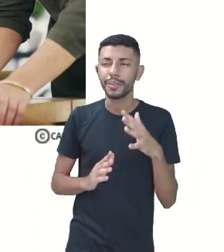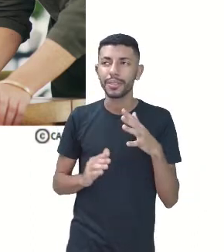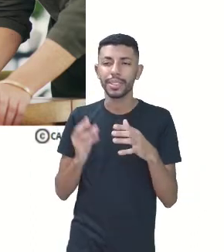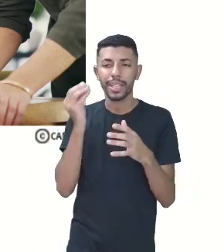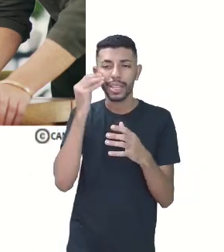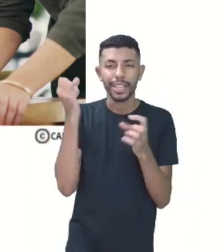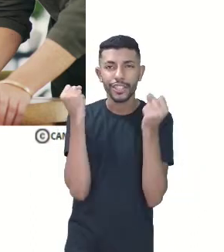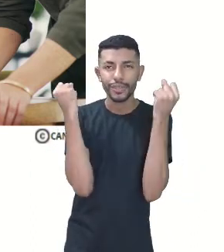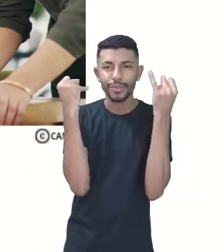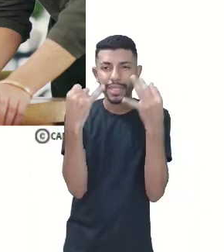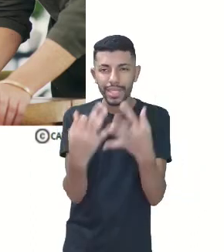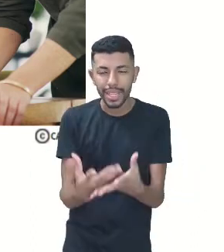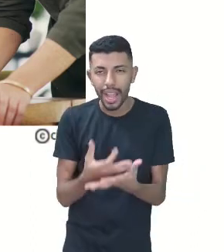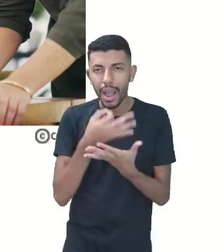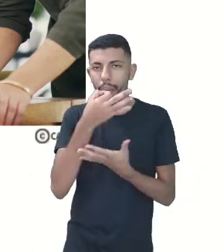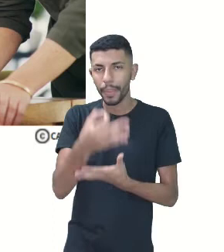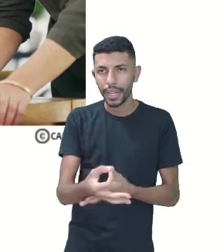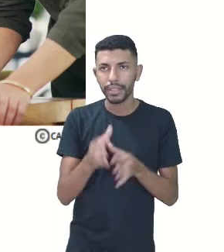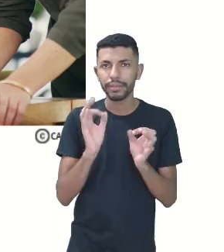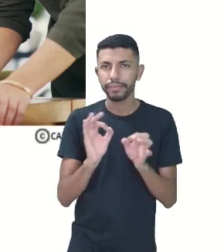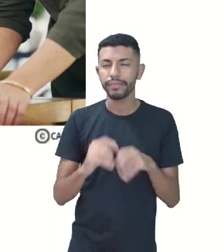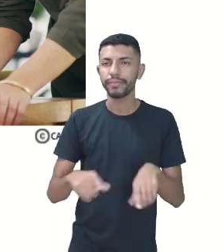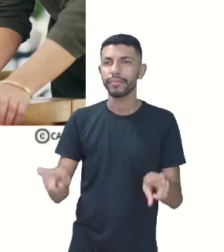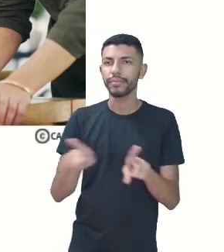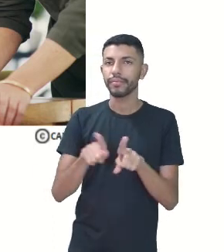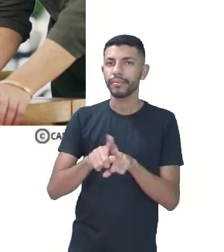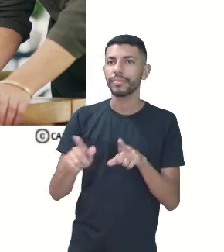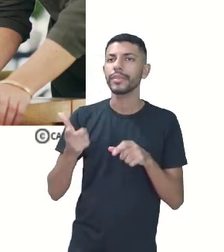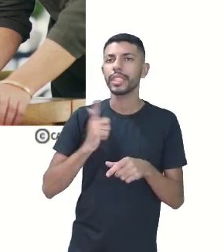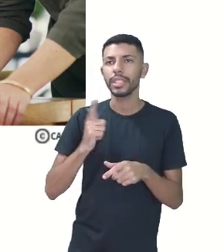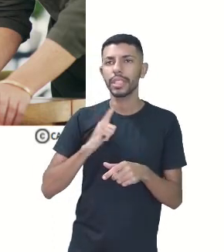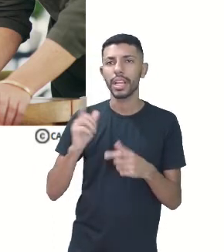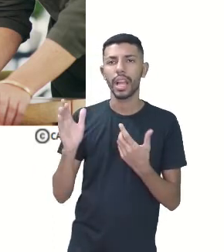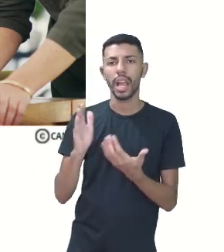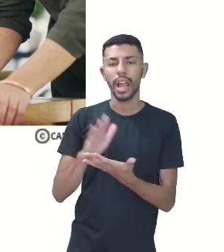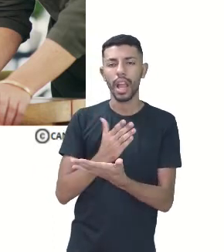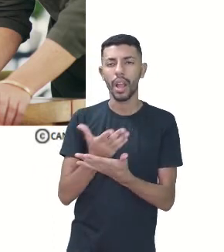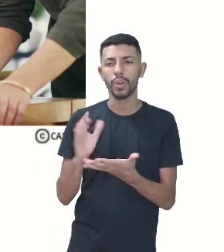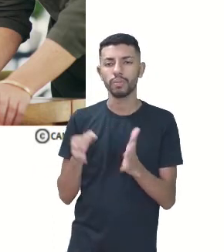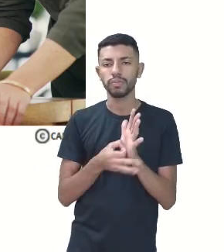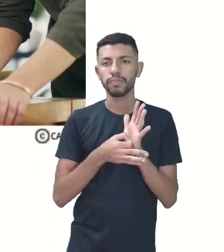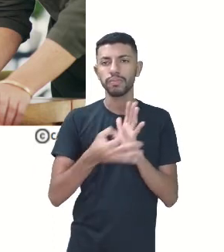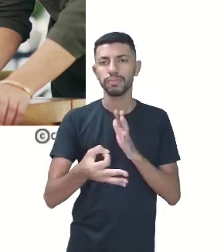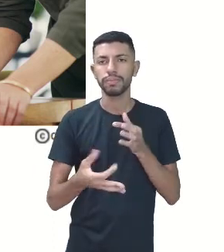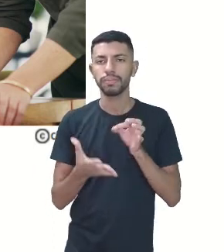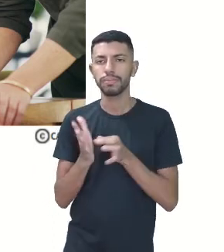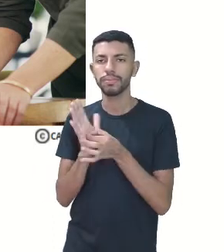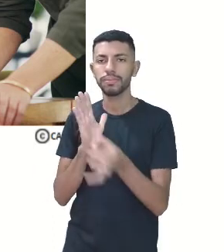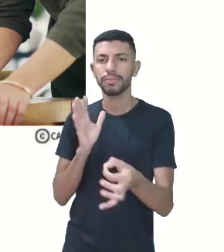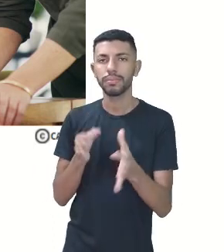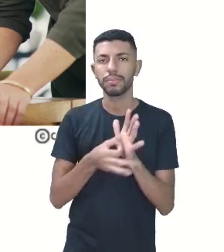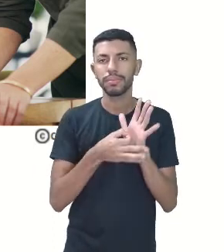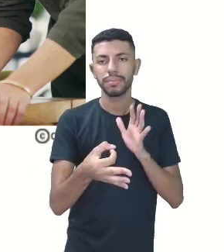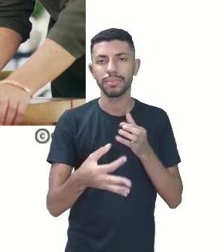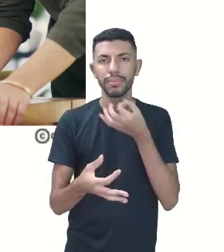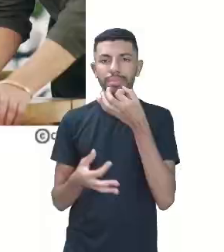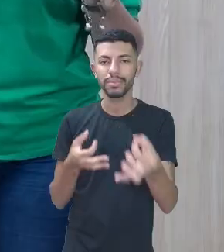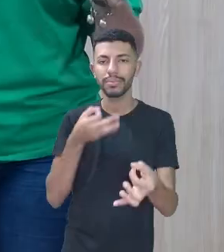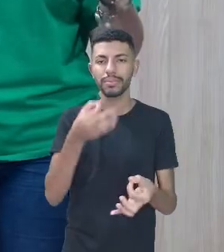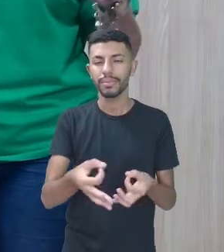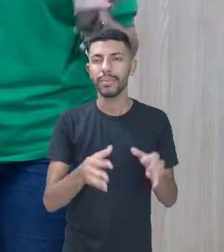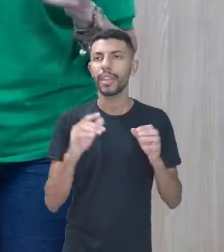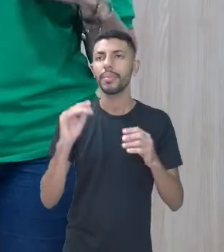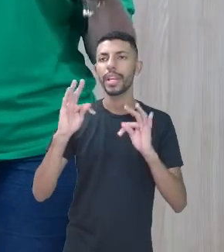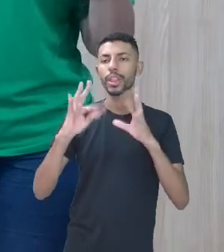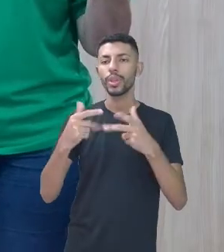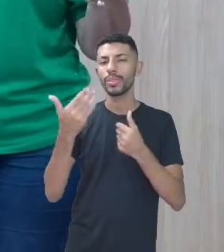possível, justificar aquela minha opinião e posso até ter argumentos para que todo mundo compreenda